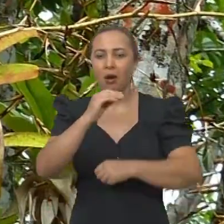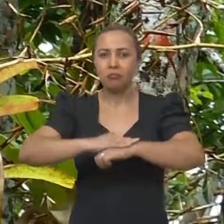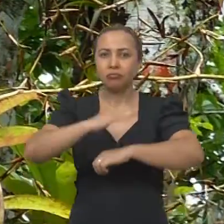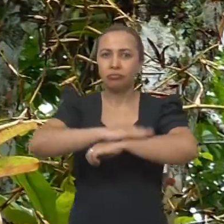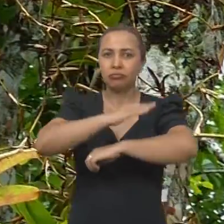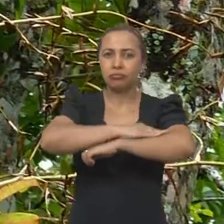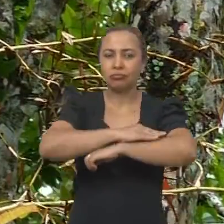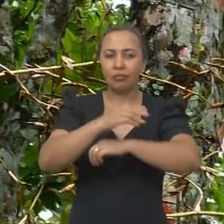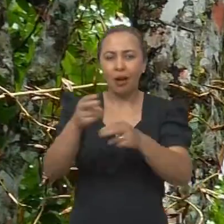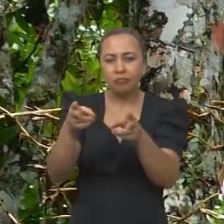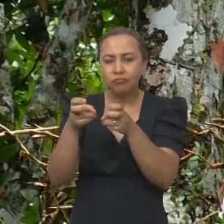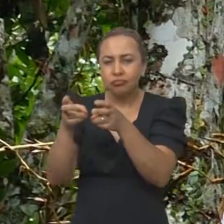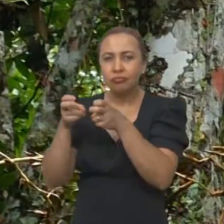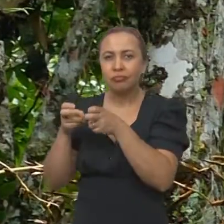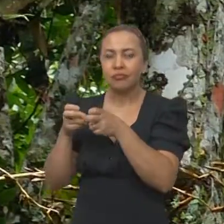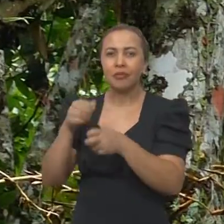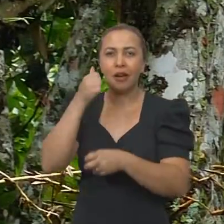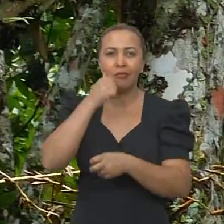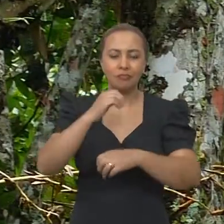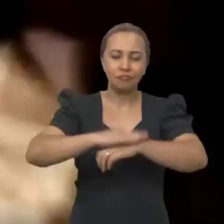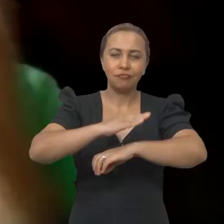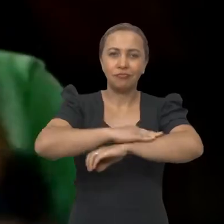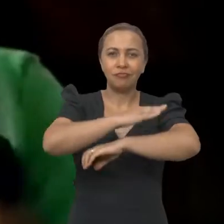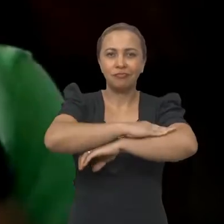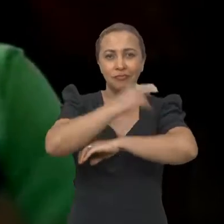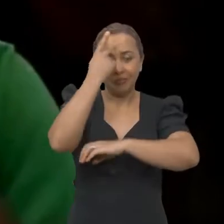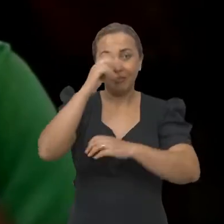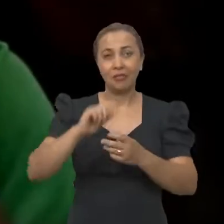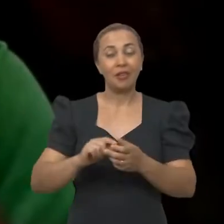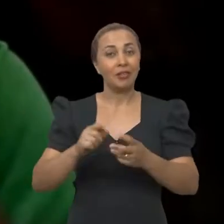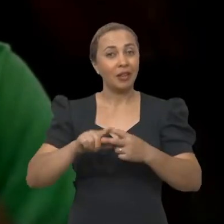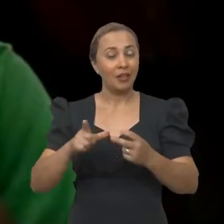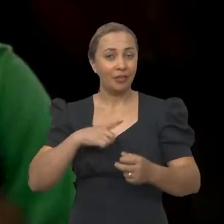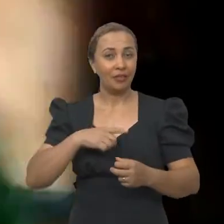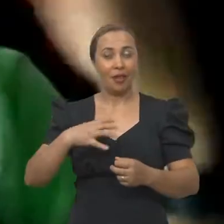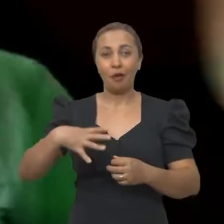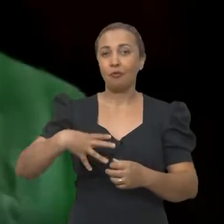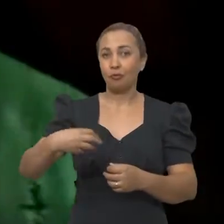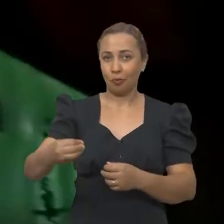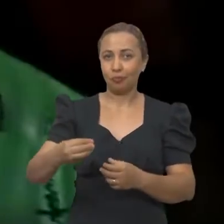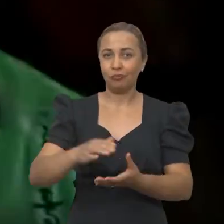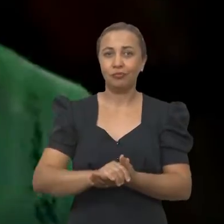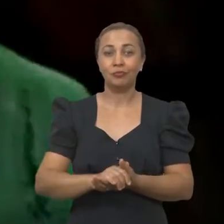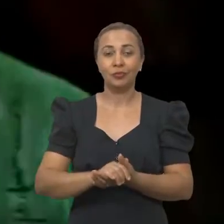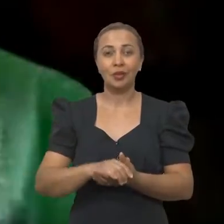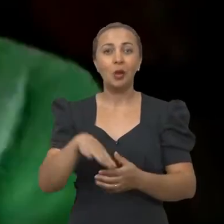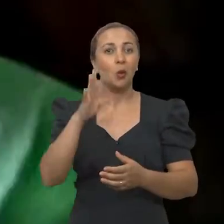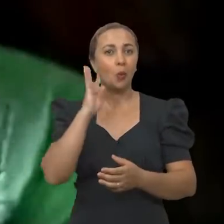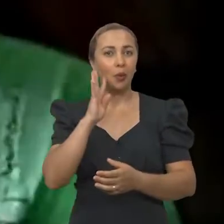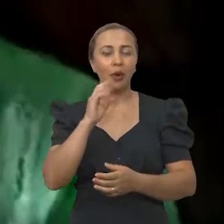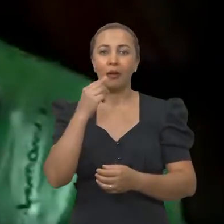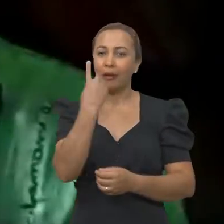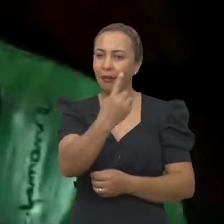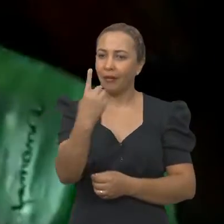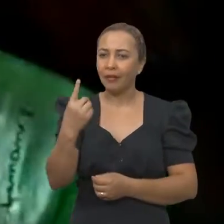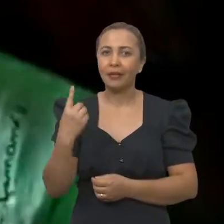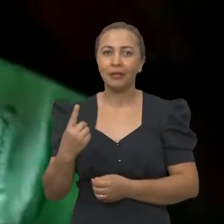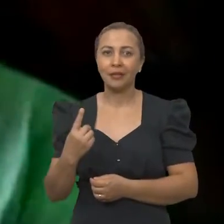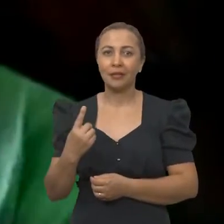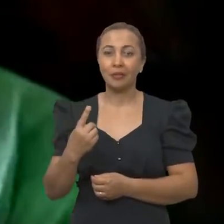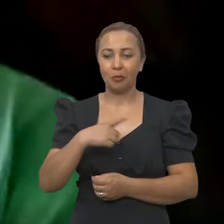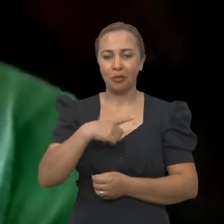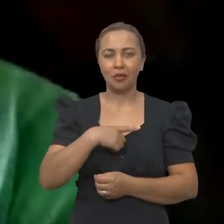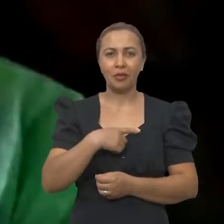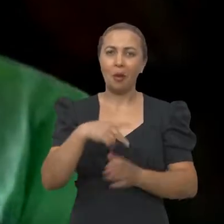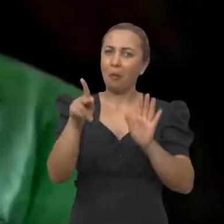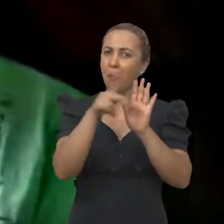atraírem as fêmeas para se reproduzirem. E aí, o que é interessante é que cada espécie tem um tipo